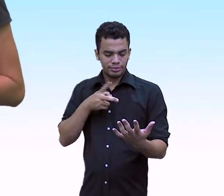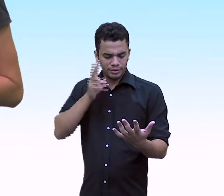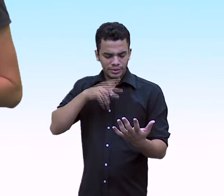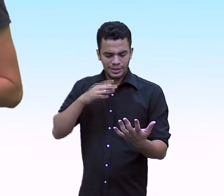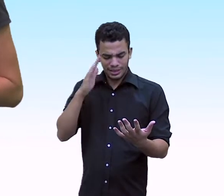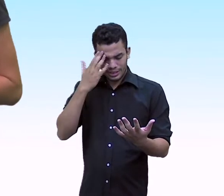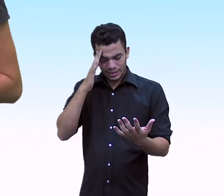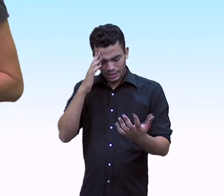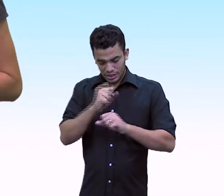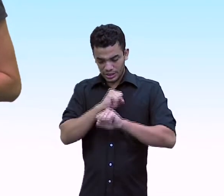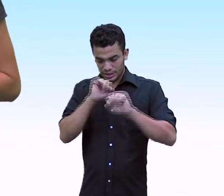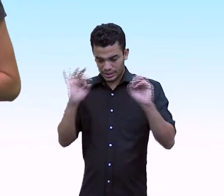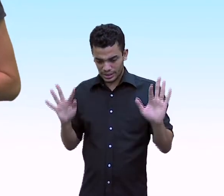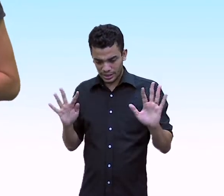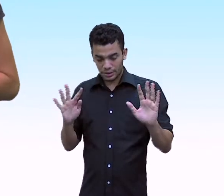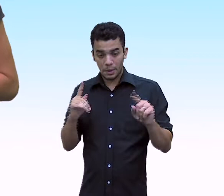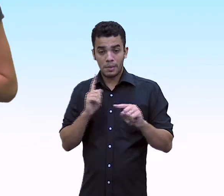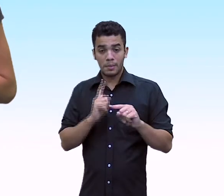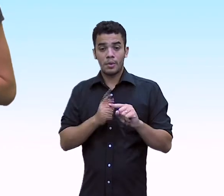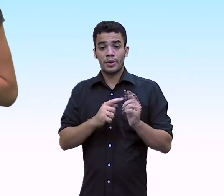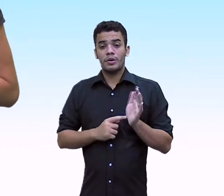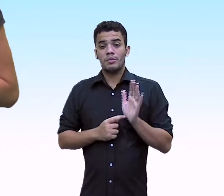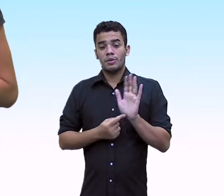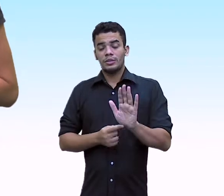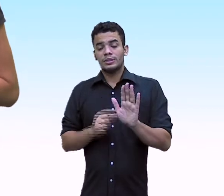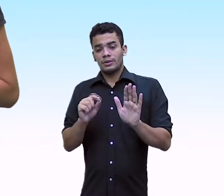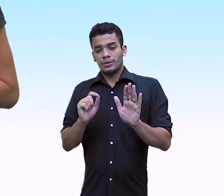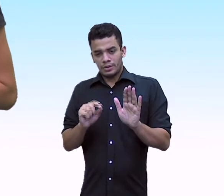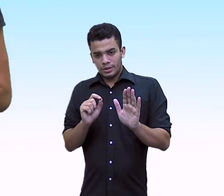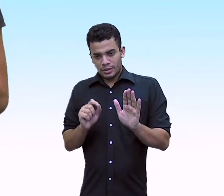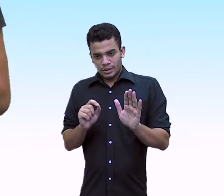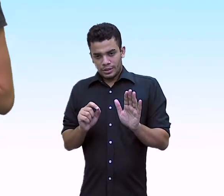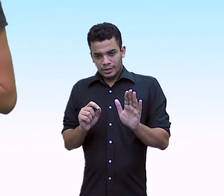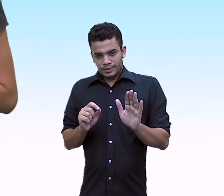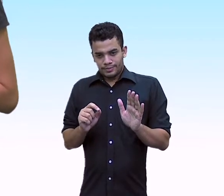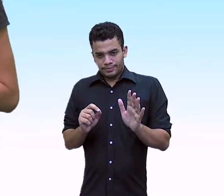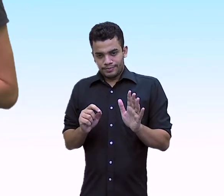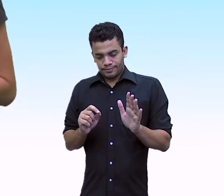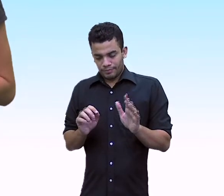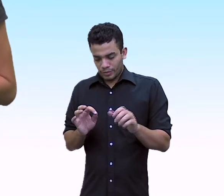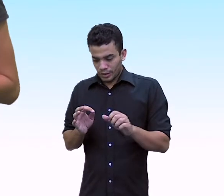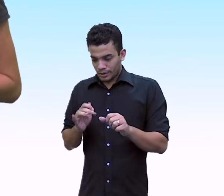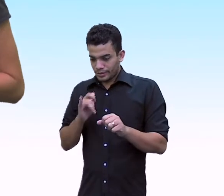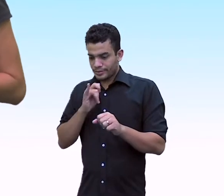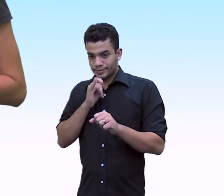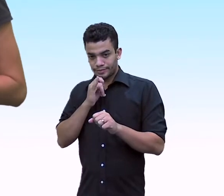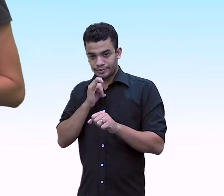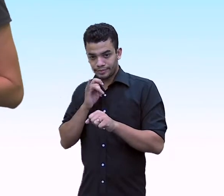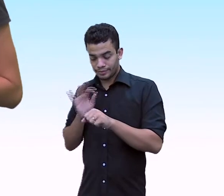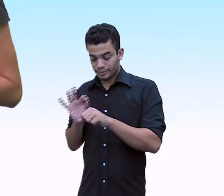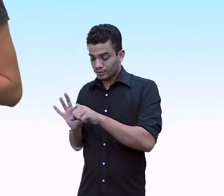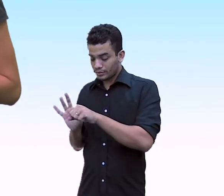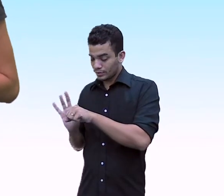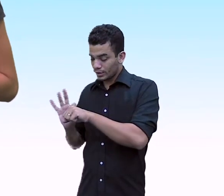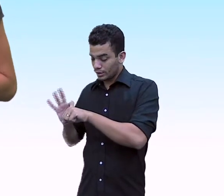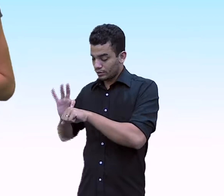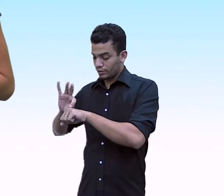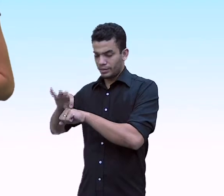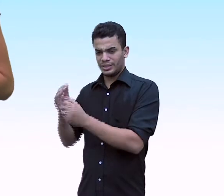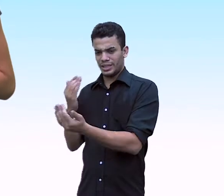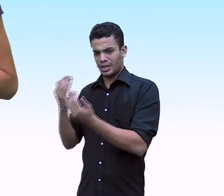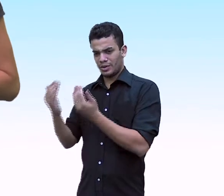poder tratar sobre a relação entre as formigas, que eram os plebeus,